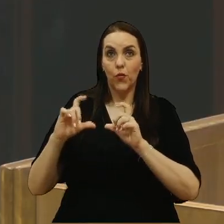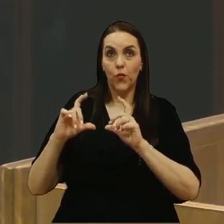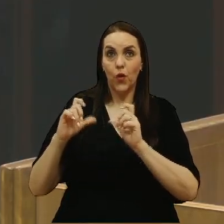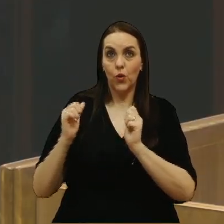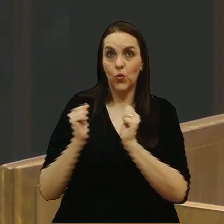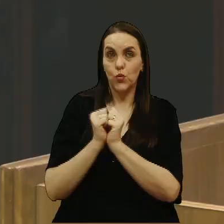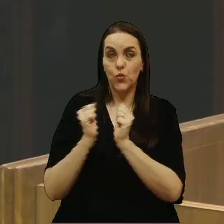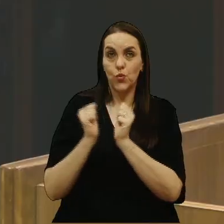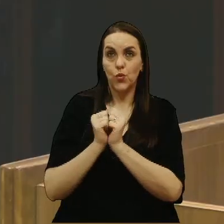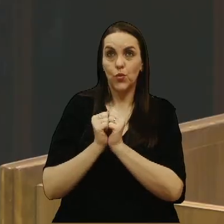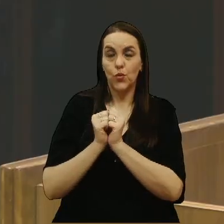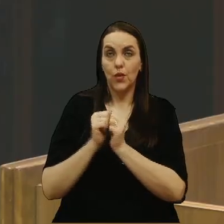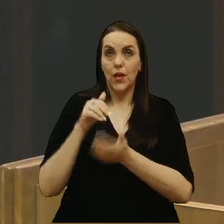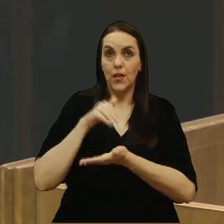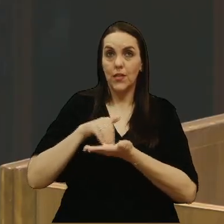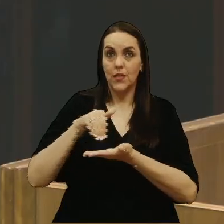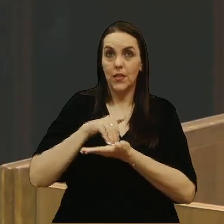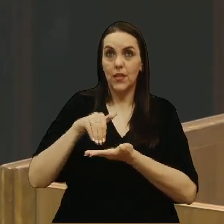junto com a secretária